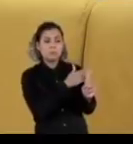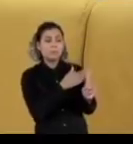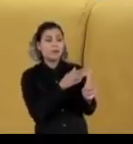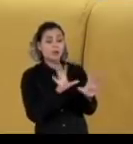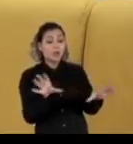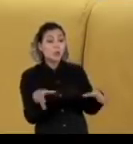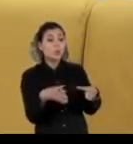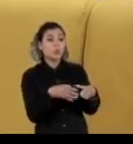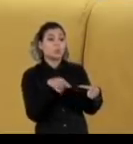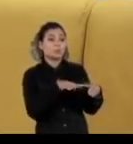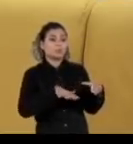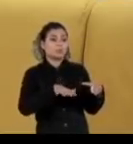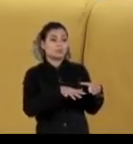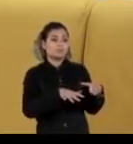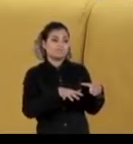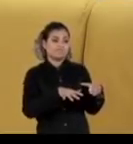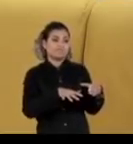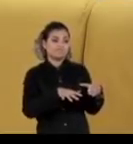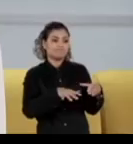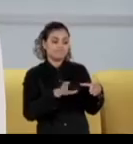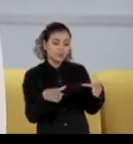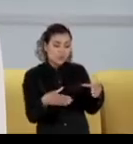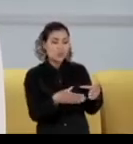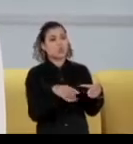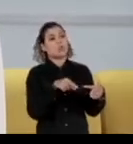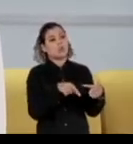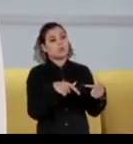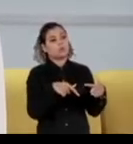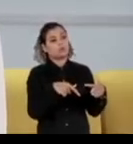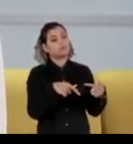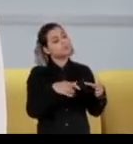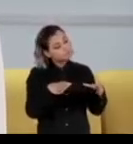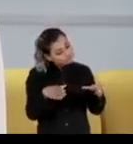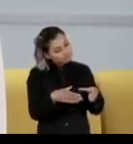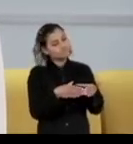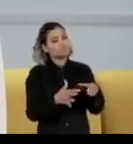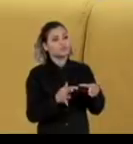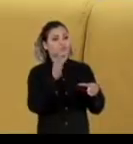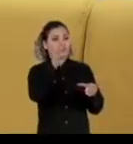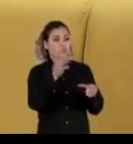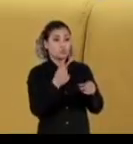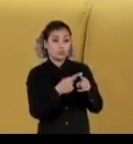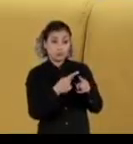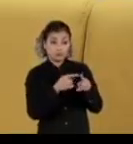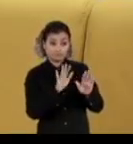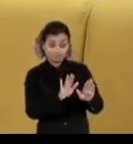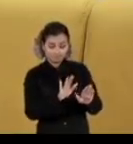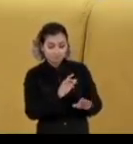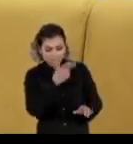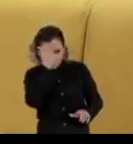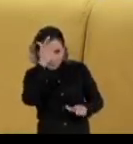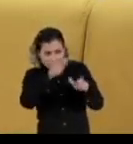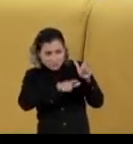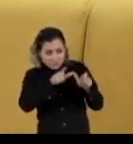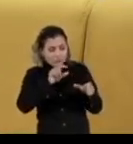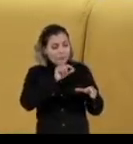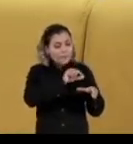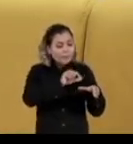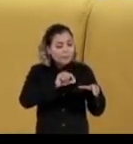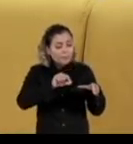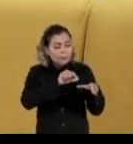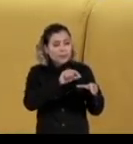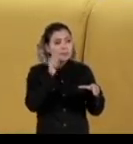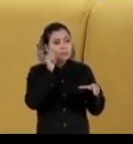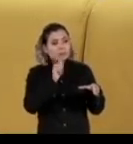na formação da constituição deste grupo a curto prazo. Porque o espírito que estes meninos